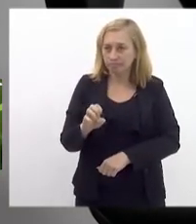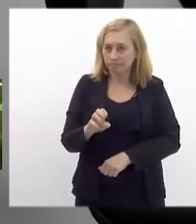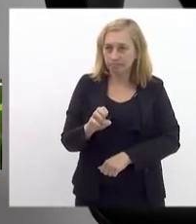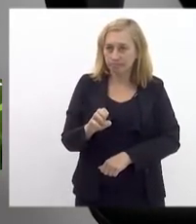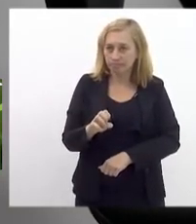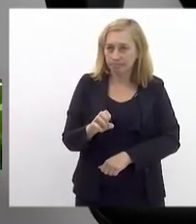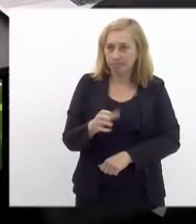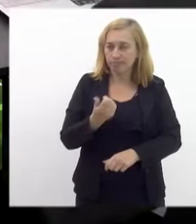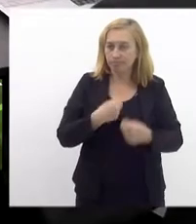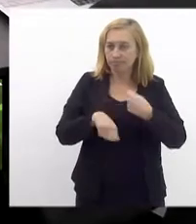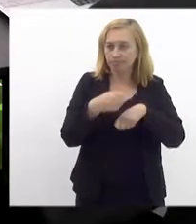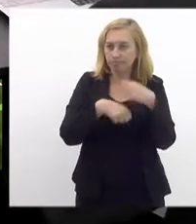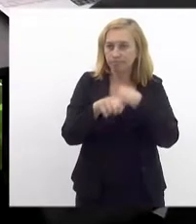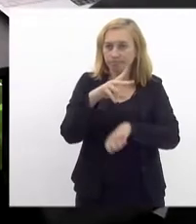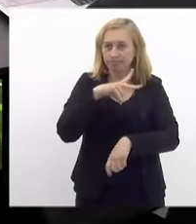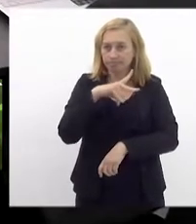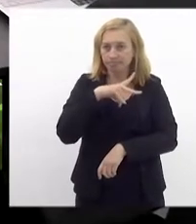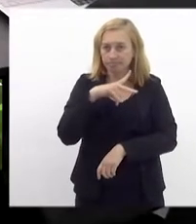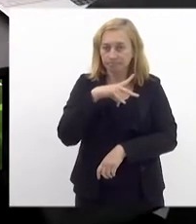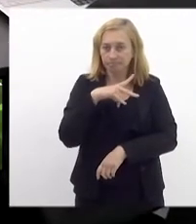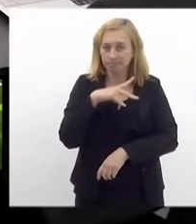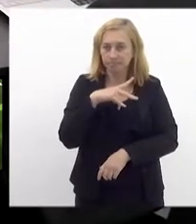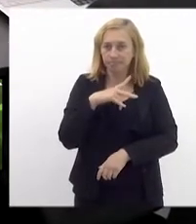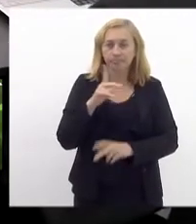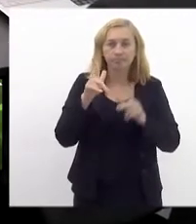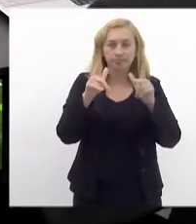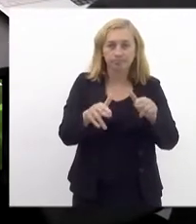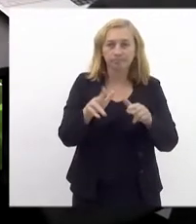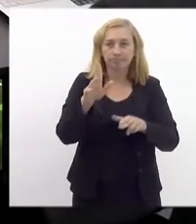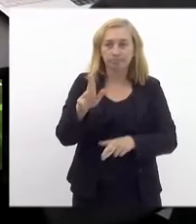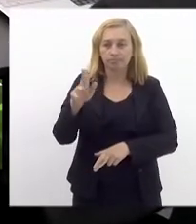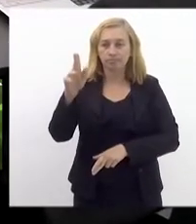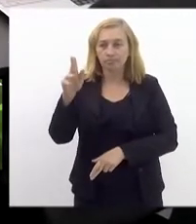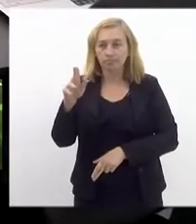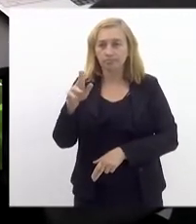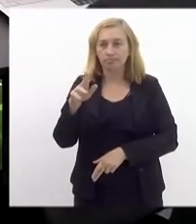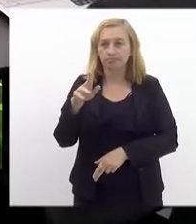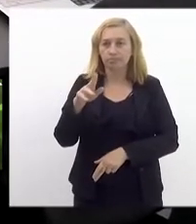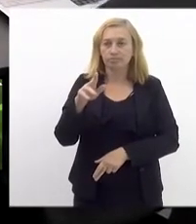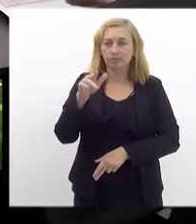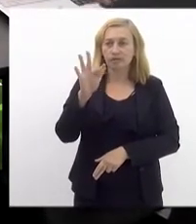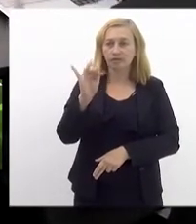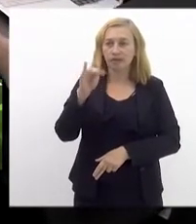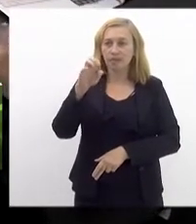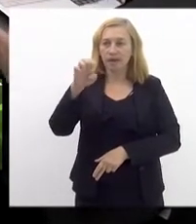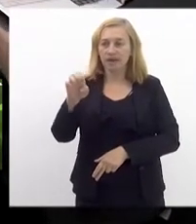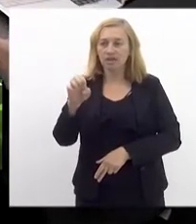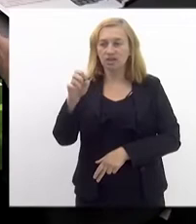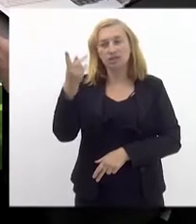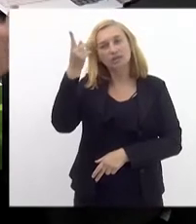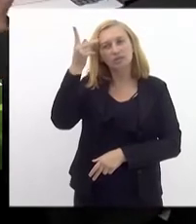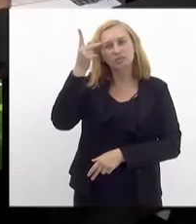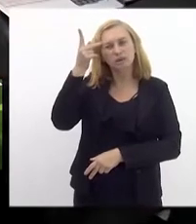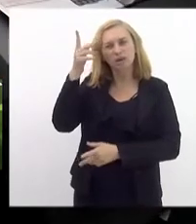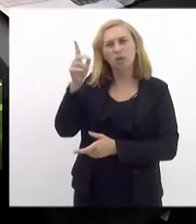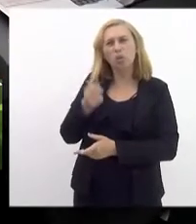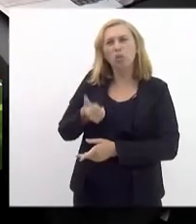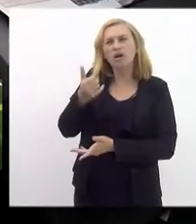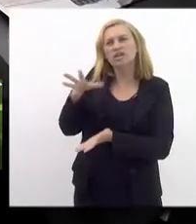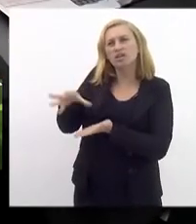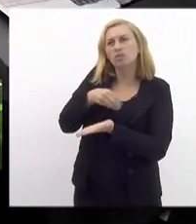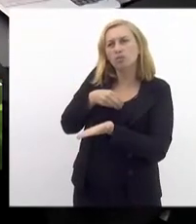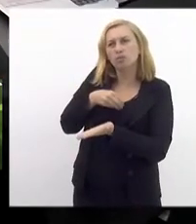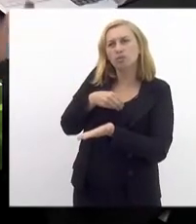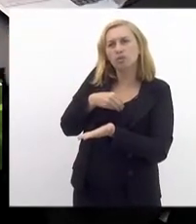privativa administração, exatamente o que está na USP, na FAPESP, desculpe, em São Paulo. A gente quase que copiou isso na época, inspirado na